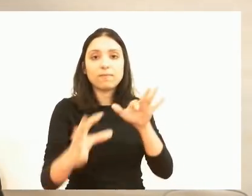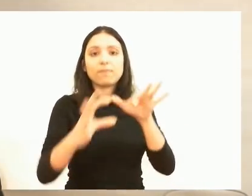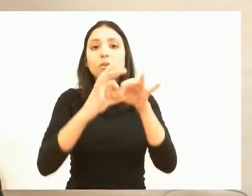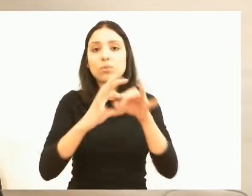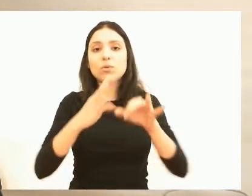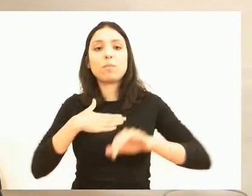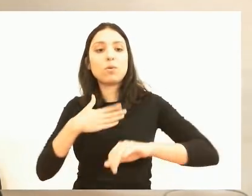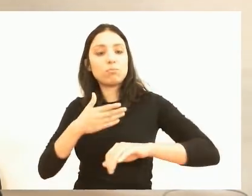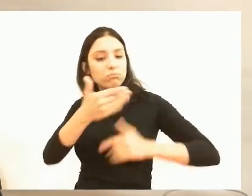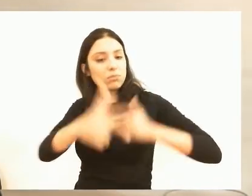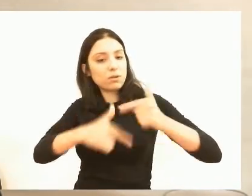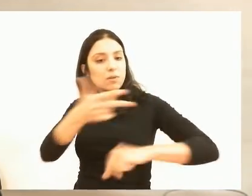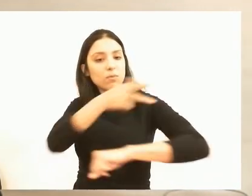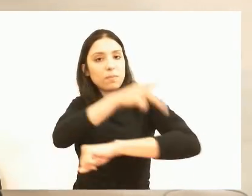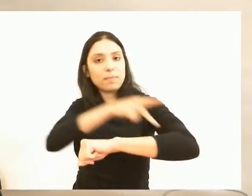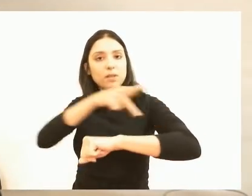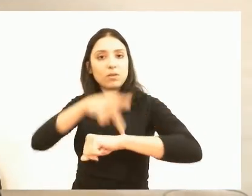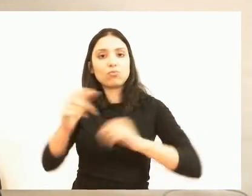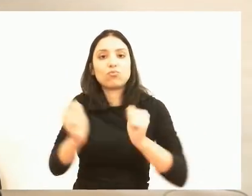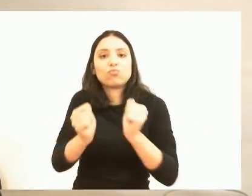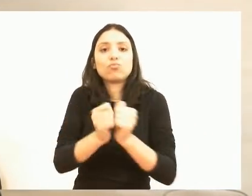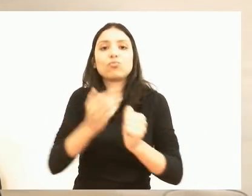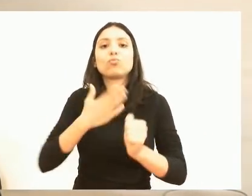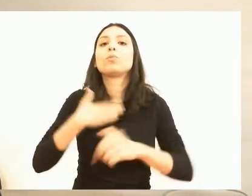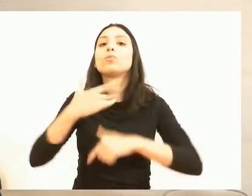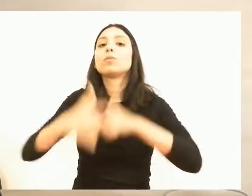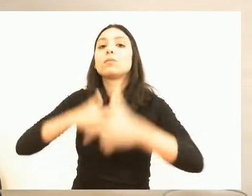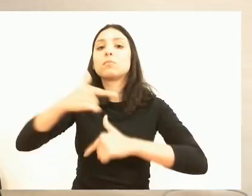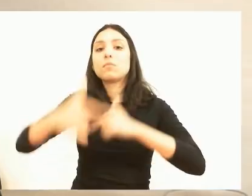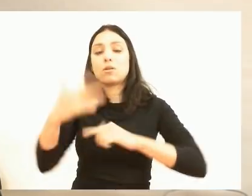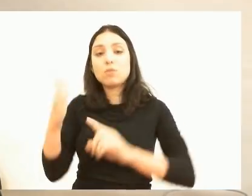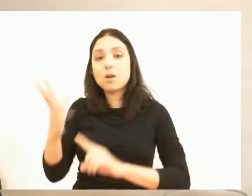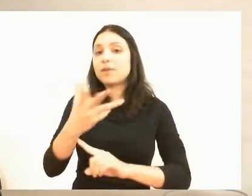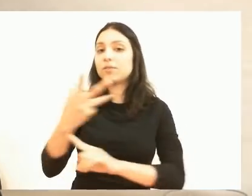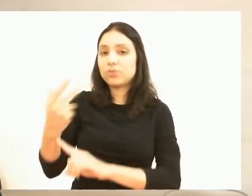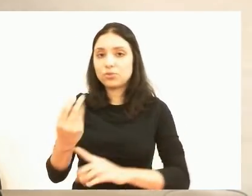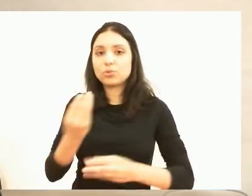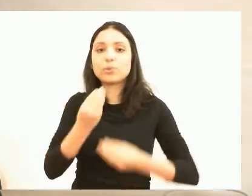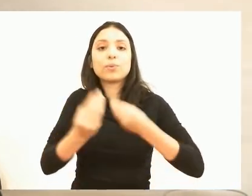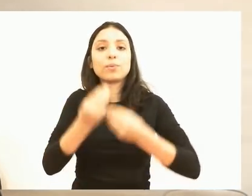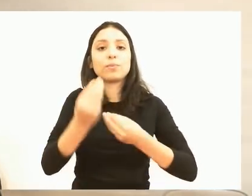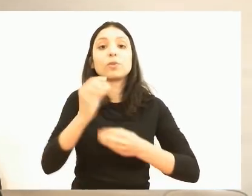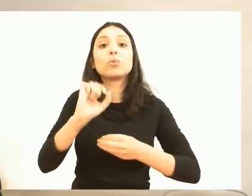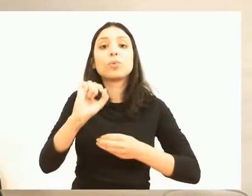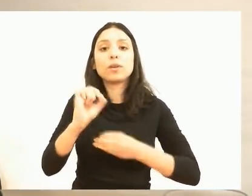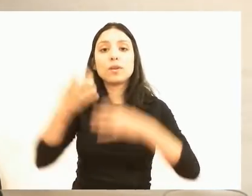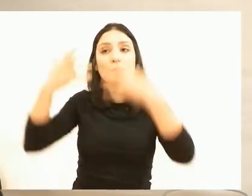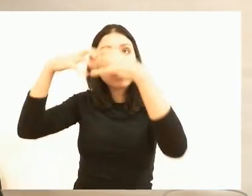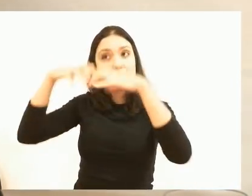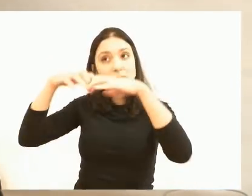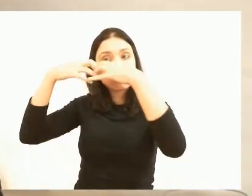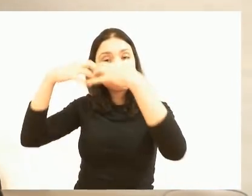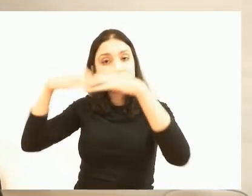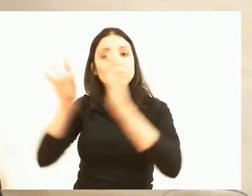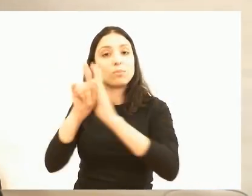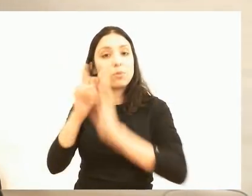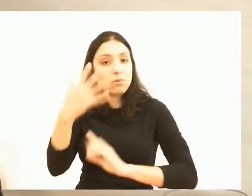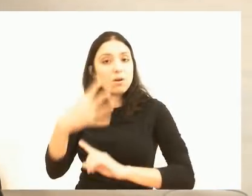pedagógico com o trabalho artístico e o quanto que o trabalho criativo o processo o criativo é